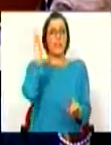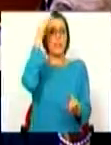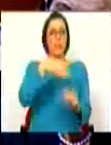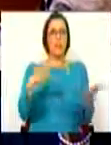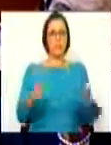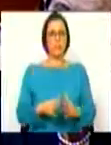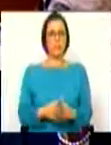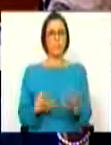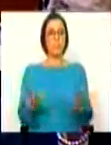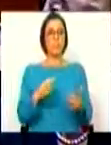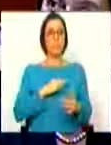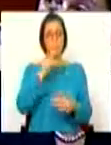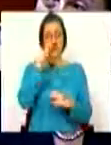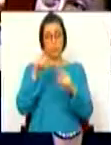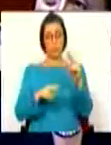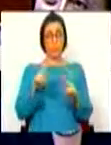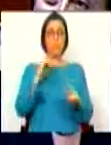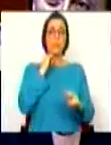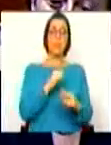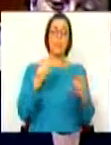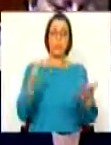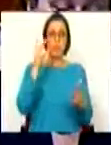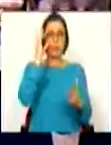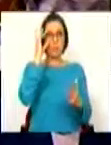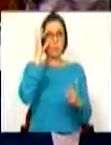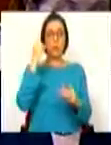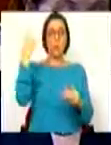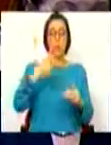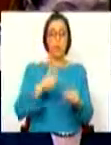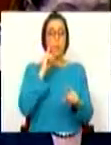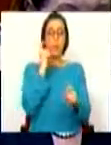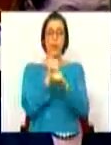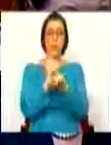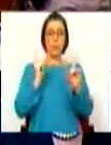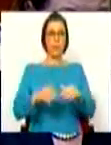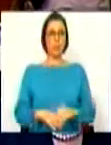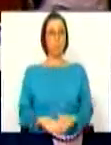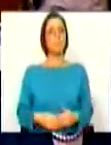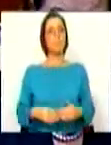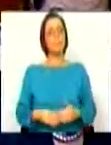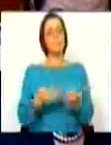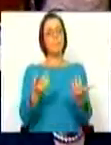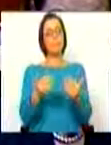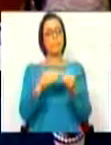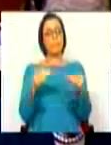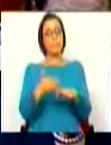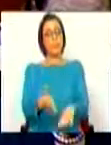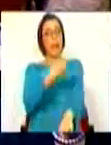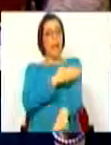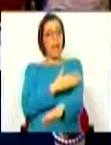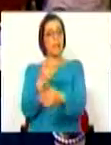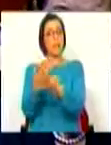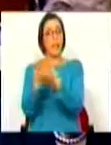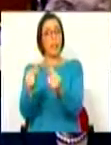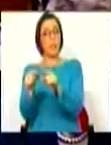República, porque o Sr. Ministro das Finanças tinha autorizado, tinha ordenado uma auditoria à fase anterior à